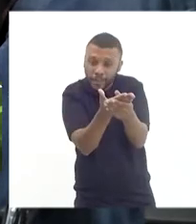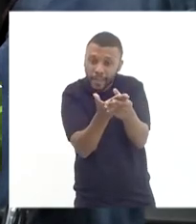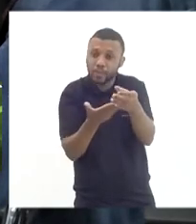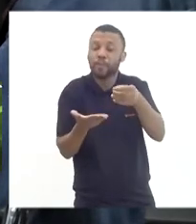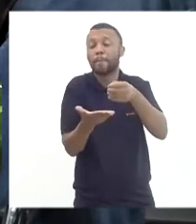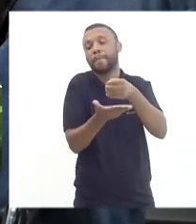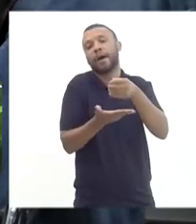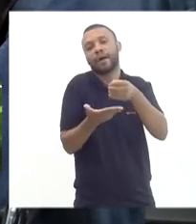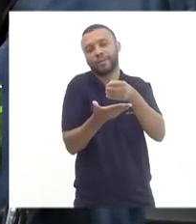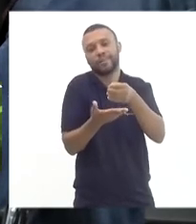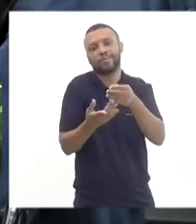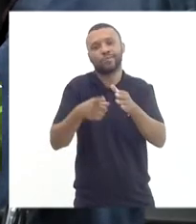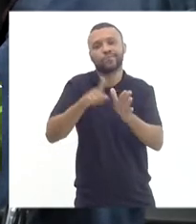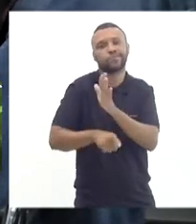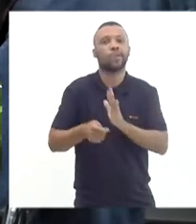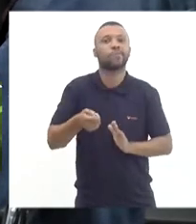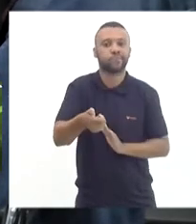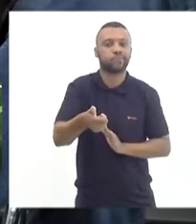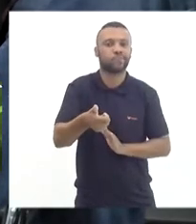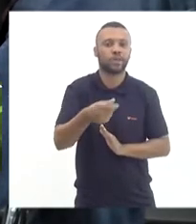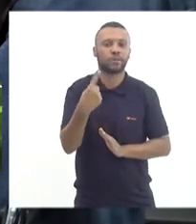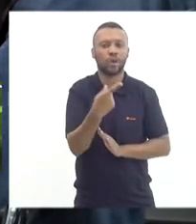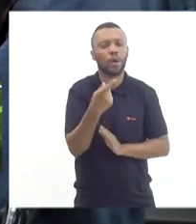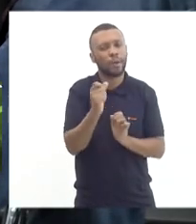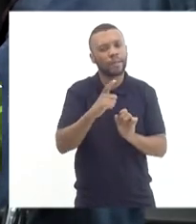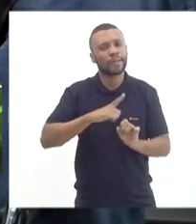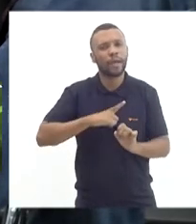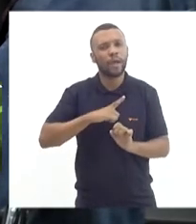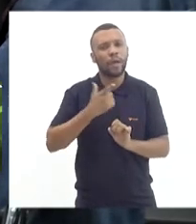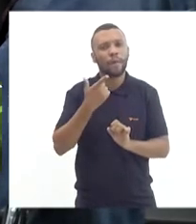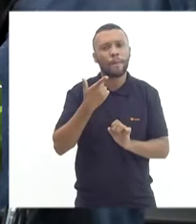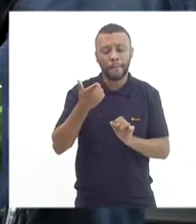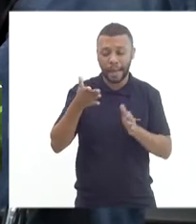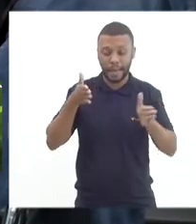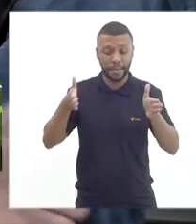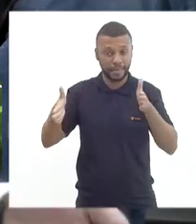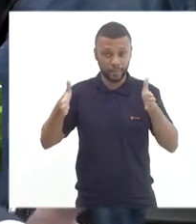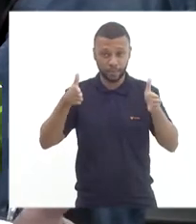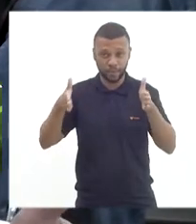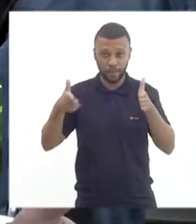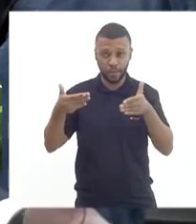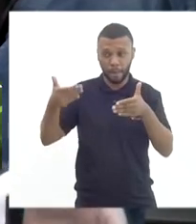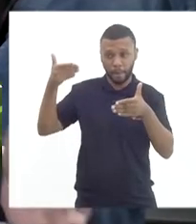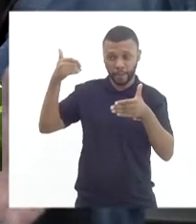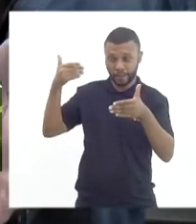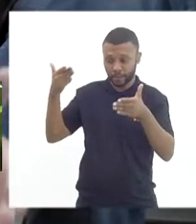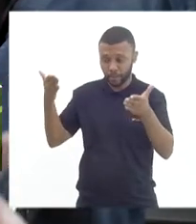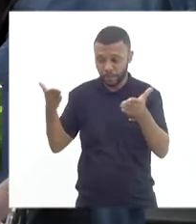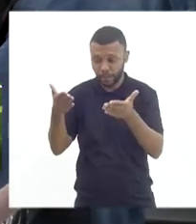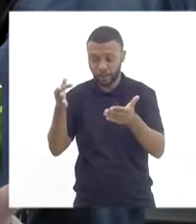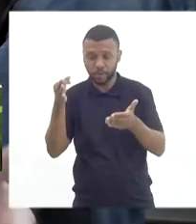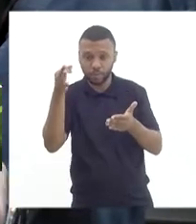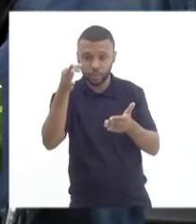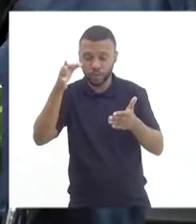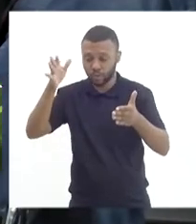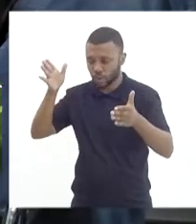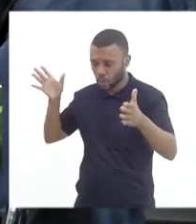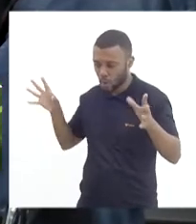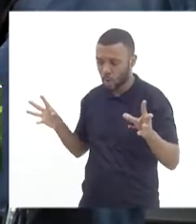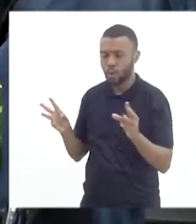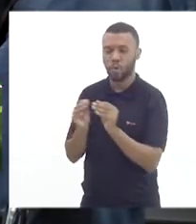do incentivo, para que a gente possa ter uma linha do tempo com relação à entrada, a manutenção,